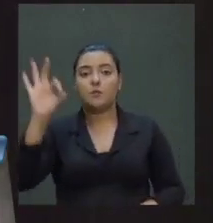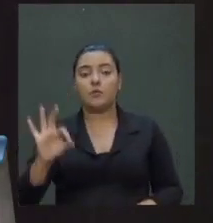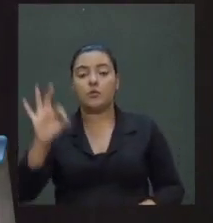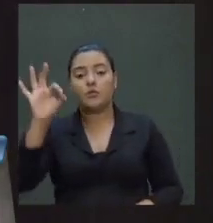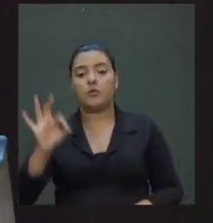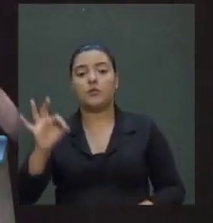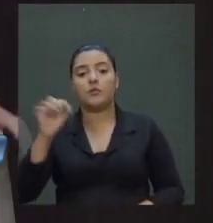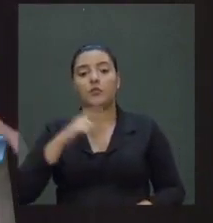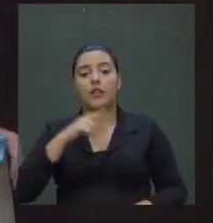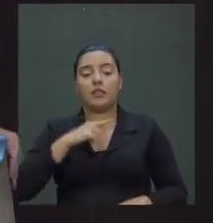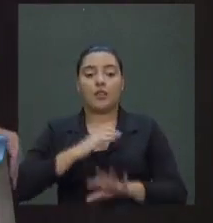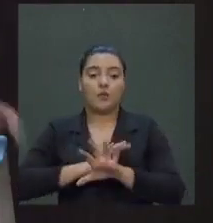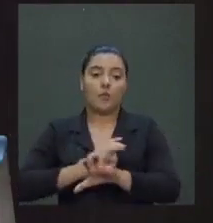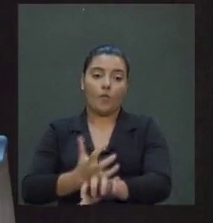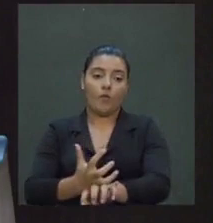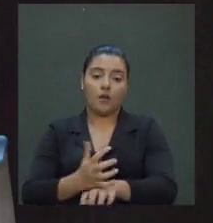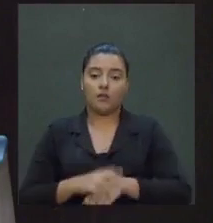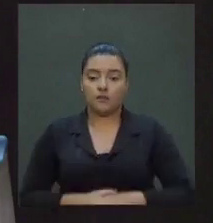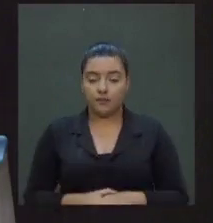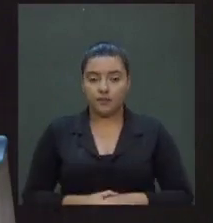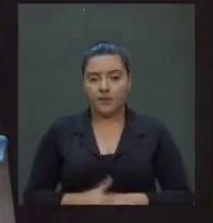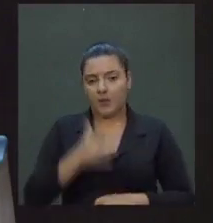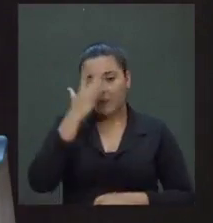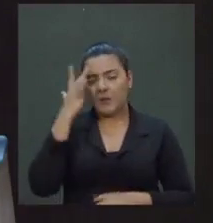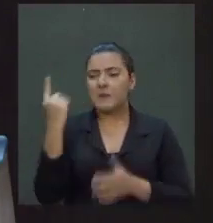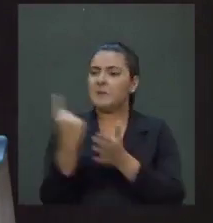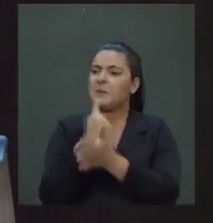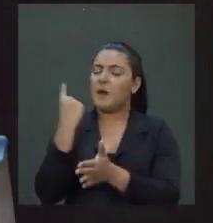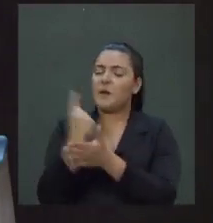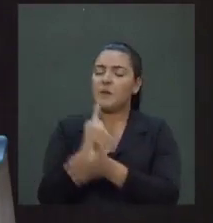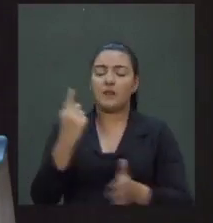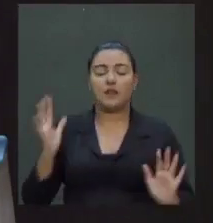território em semiárido. As pessoas podem estar perguntando,